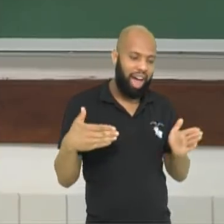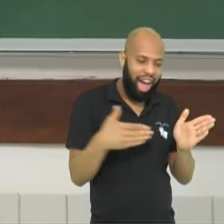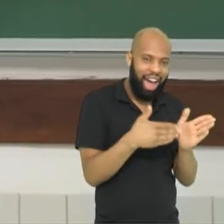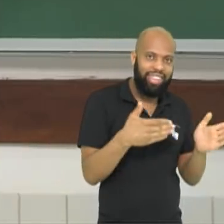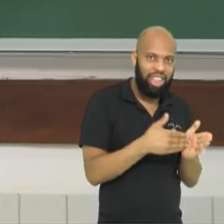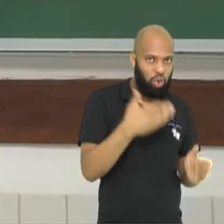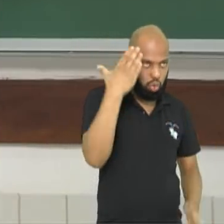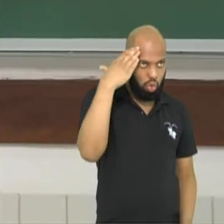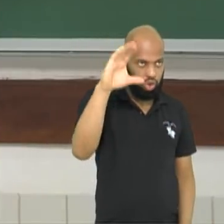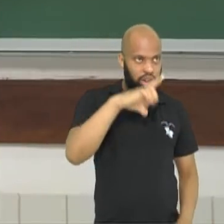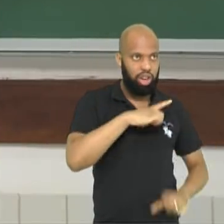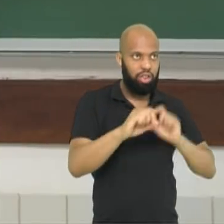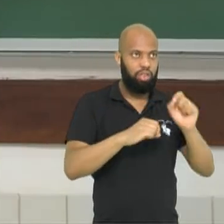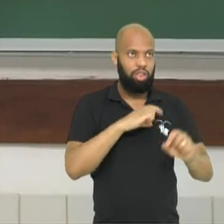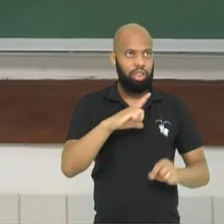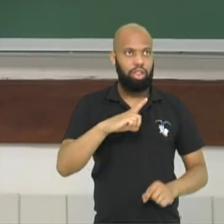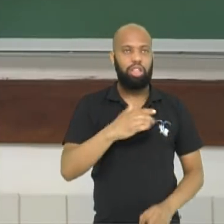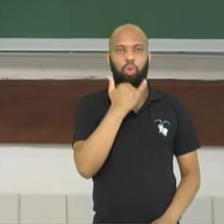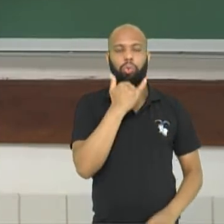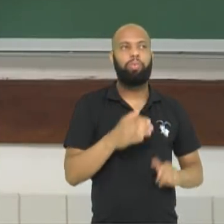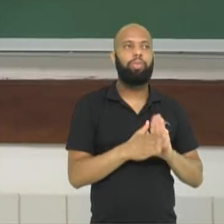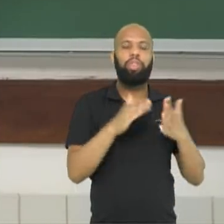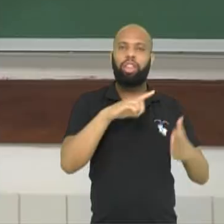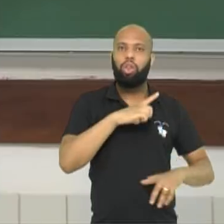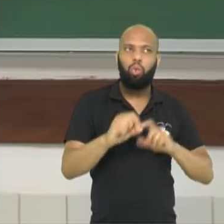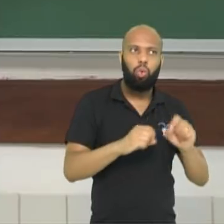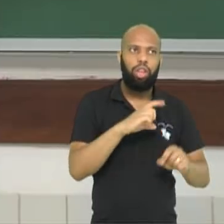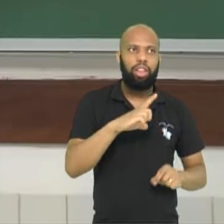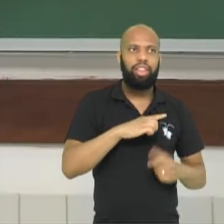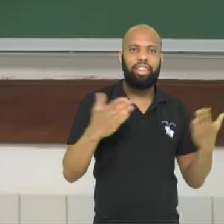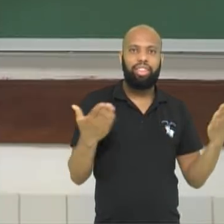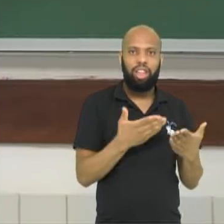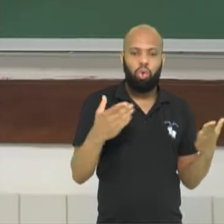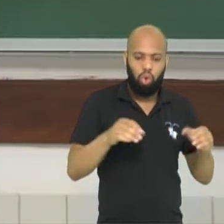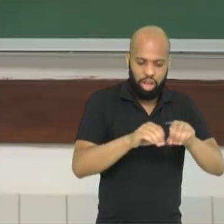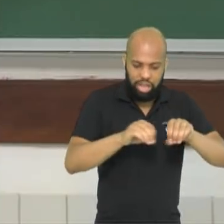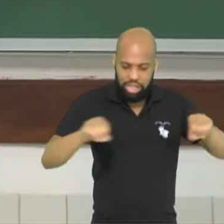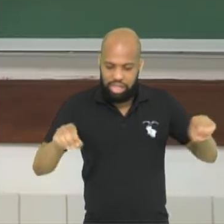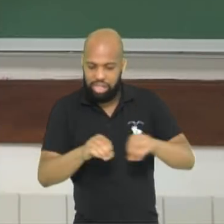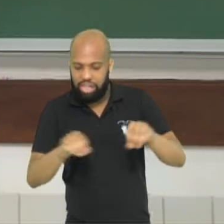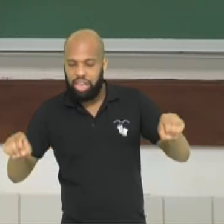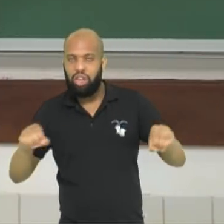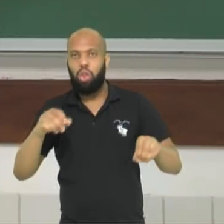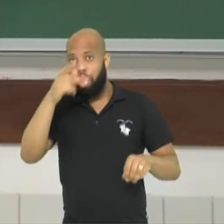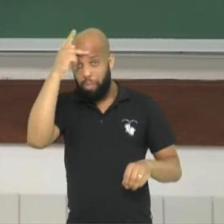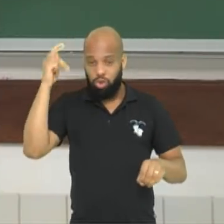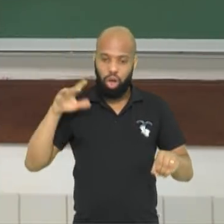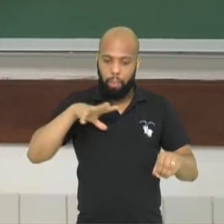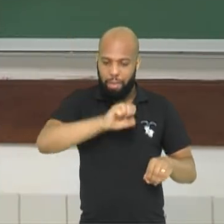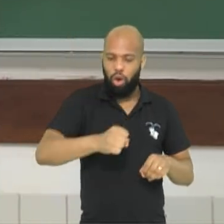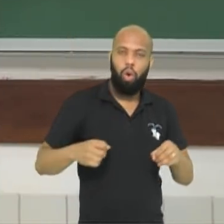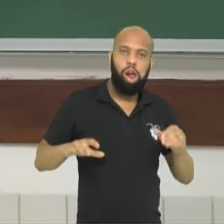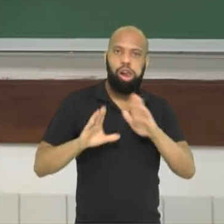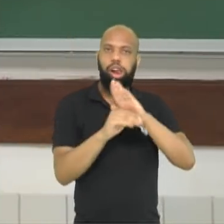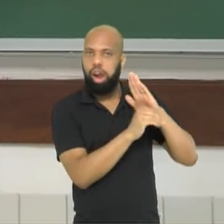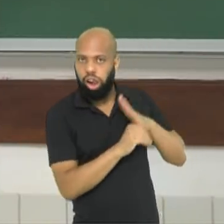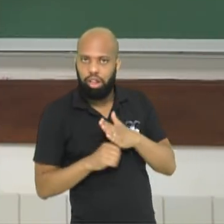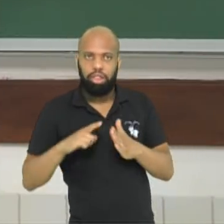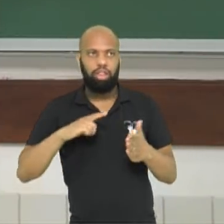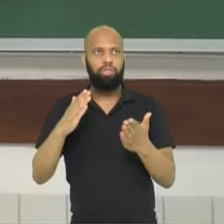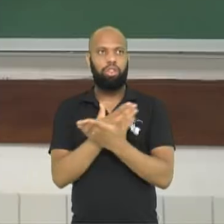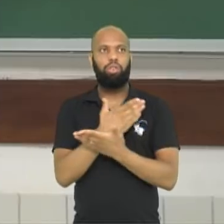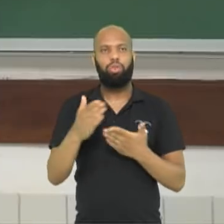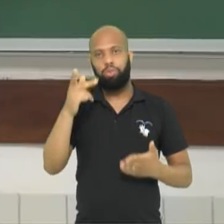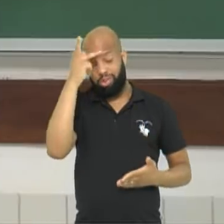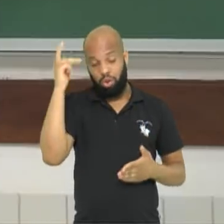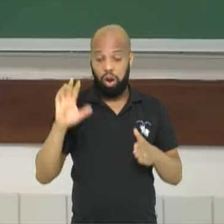linha adutora, a linha adutora que foi construída, infelizmente, ela foi saqueada, alguns trechos,